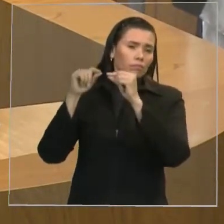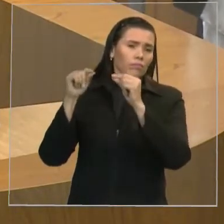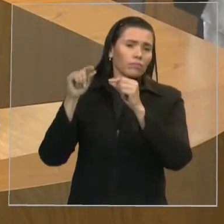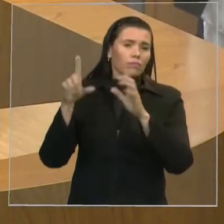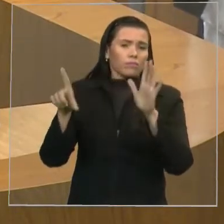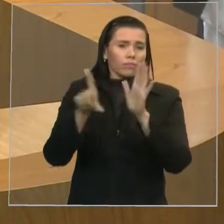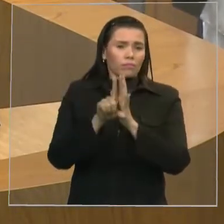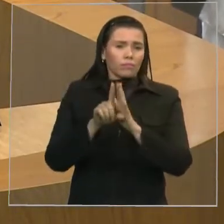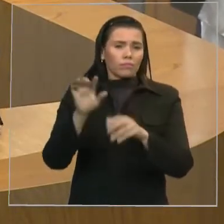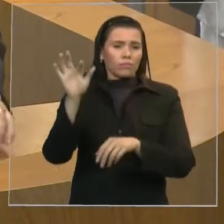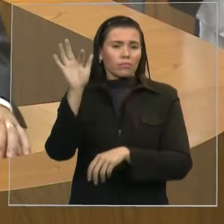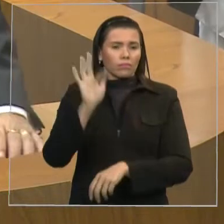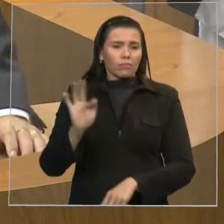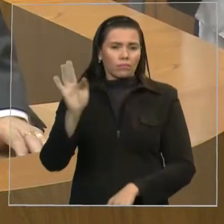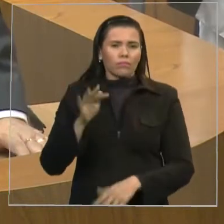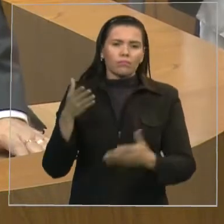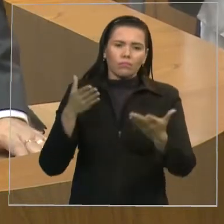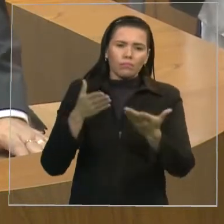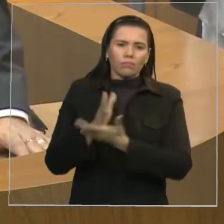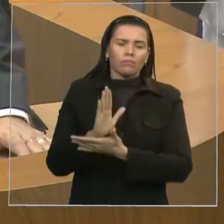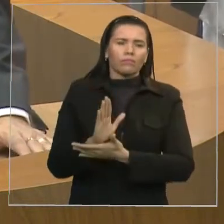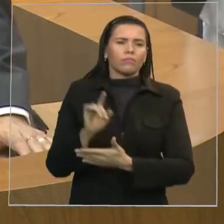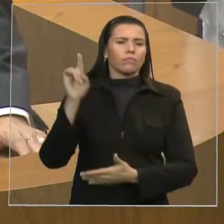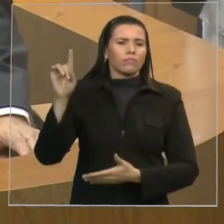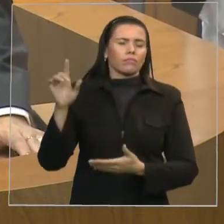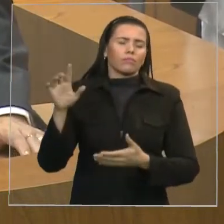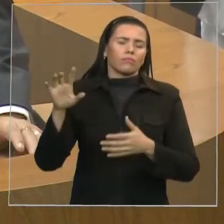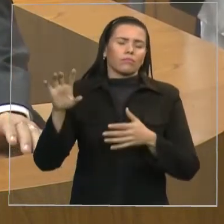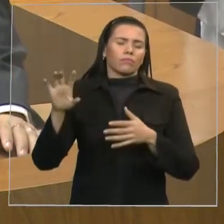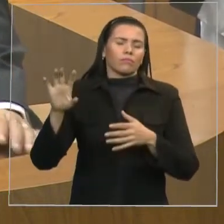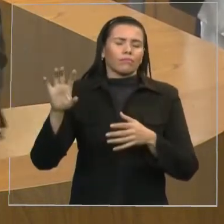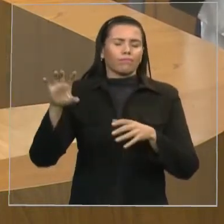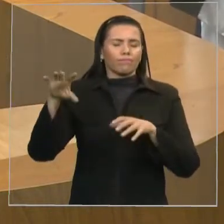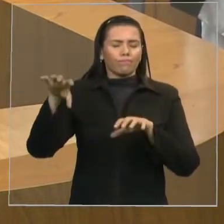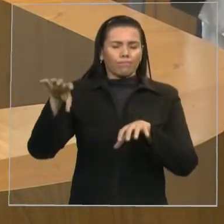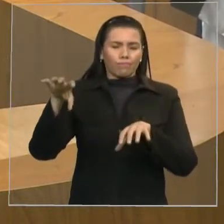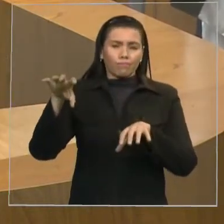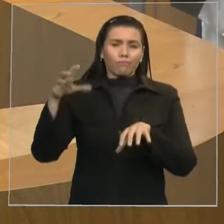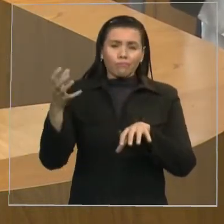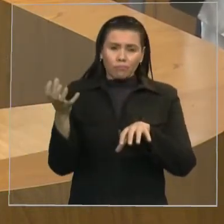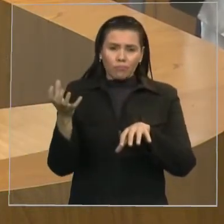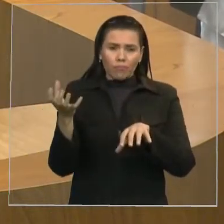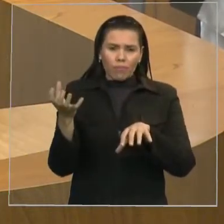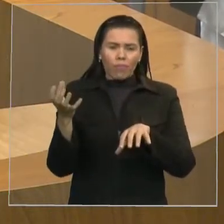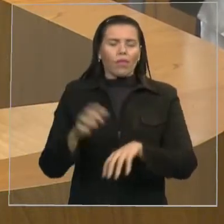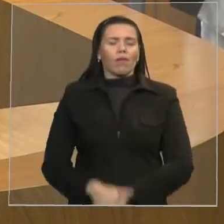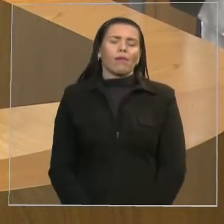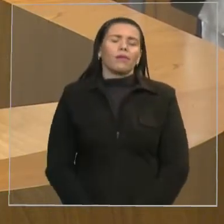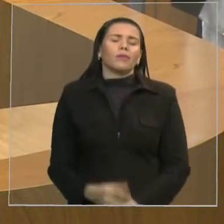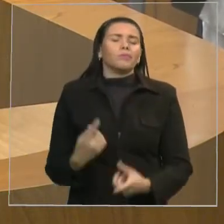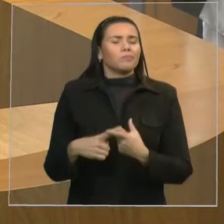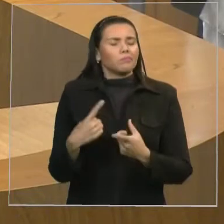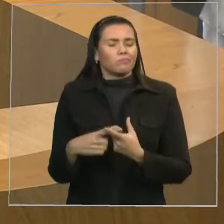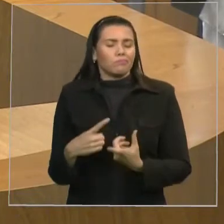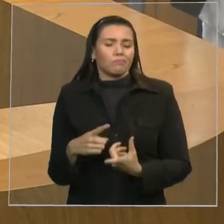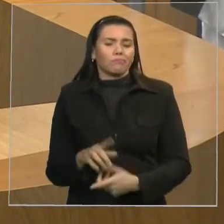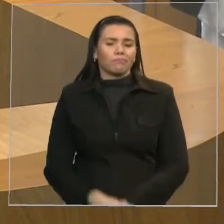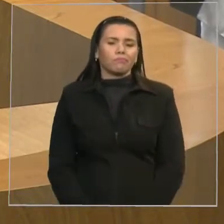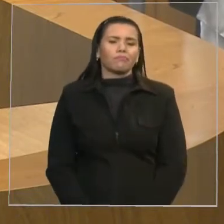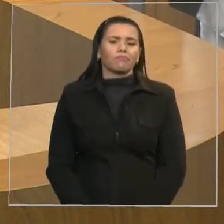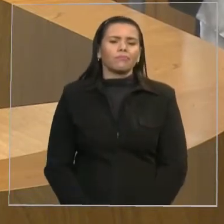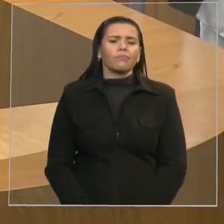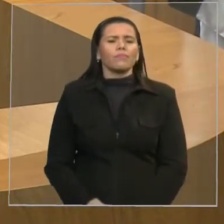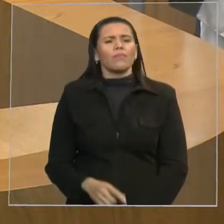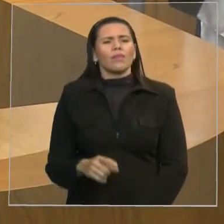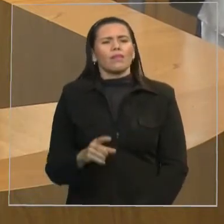Assembleias Legislativas poderem fazer as emancipações tão requeridas e exigidas por parte de alguns povoados no